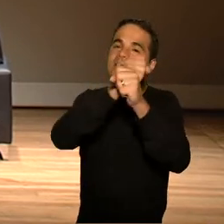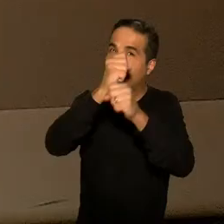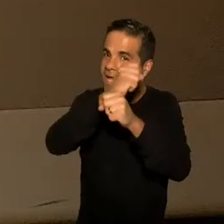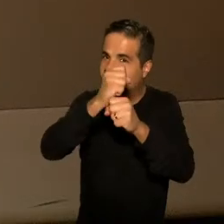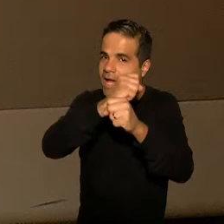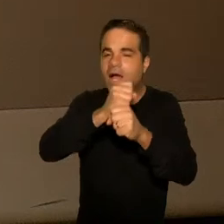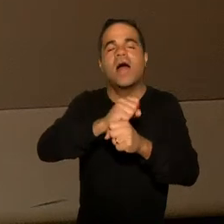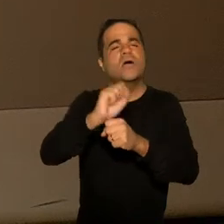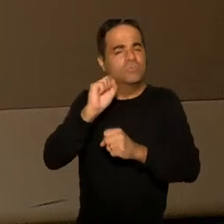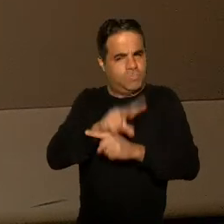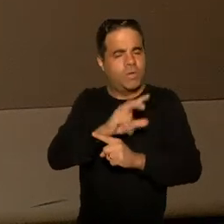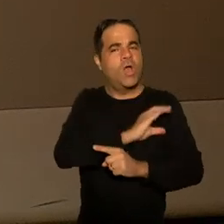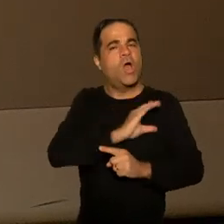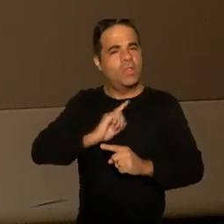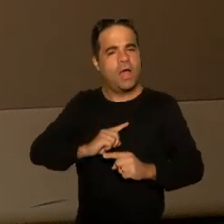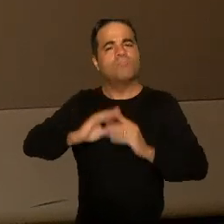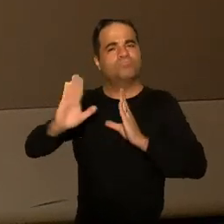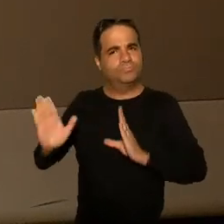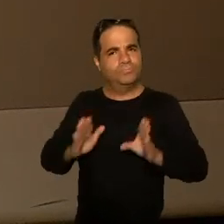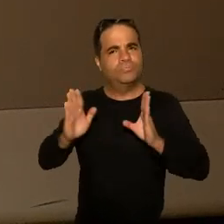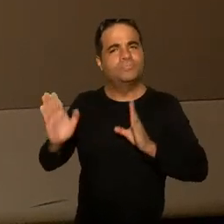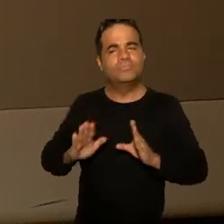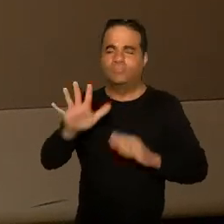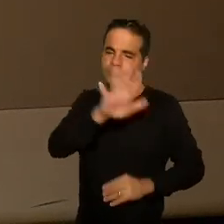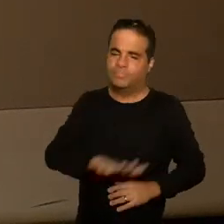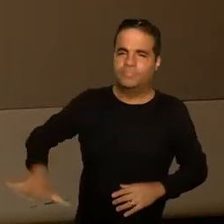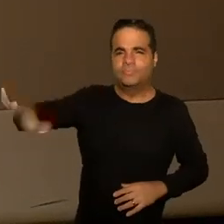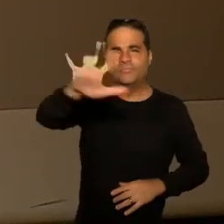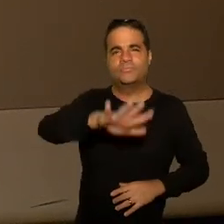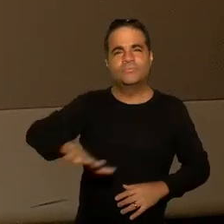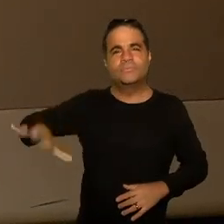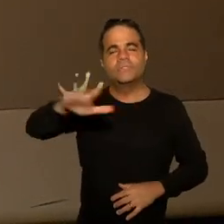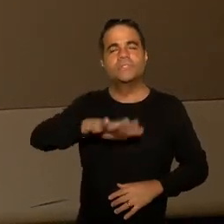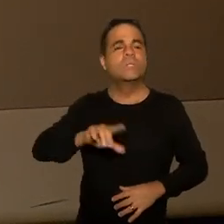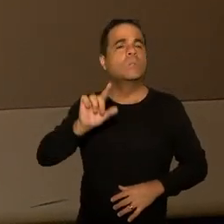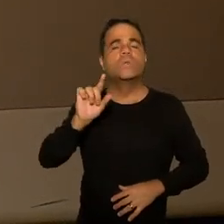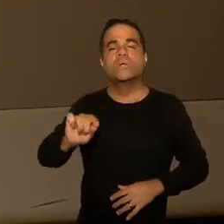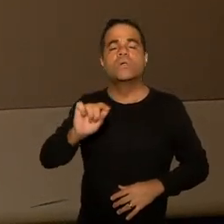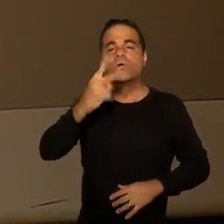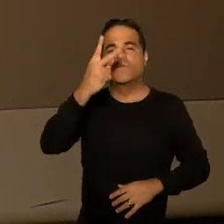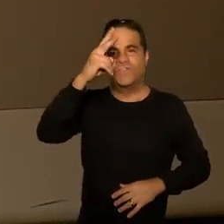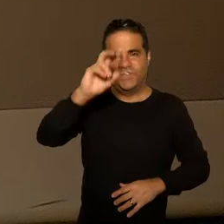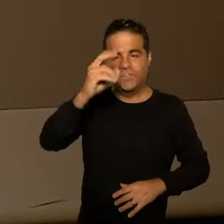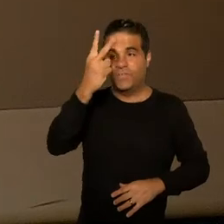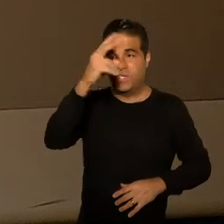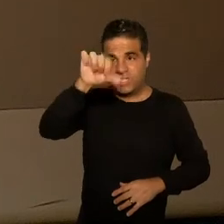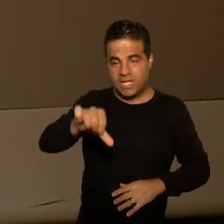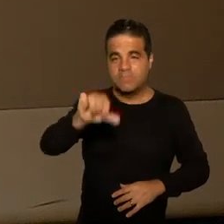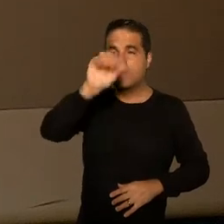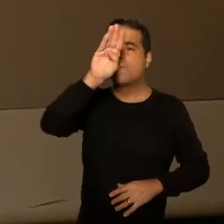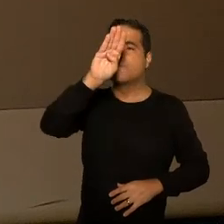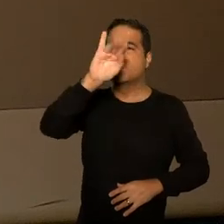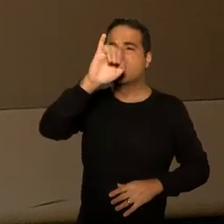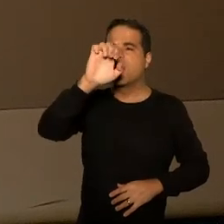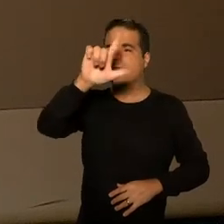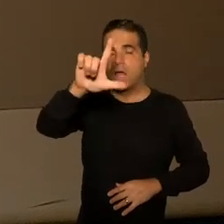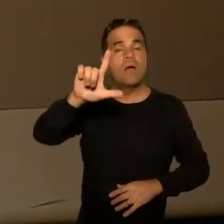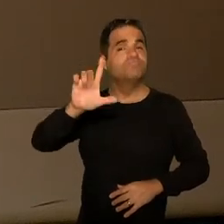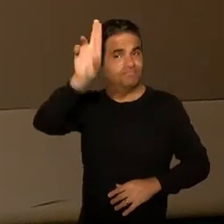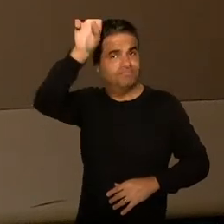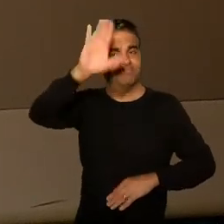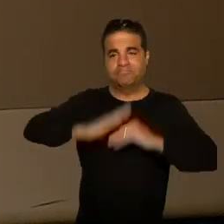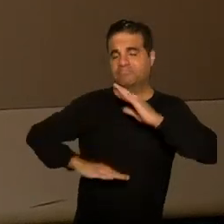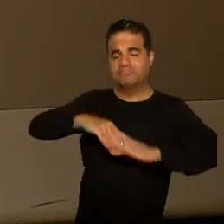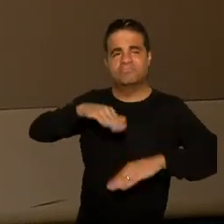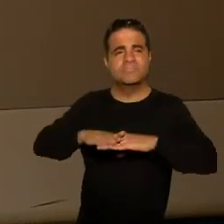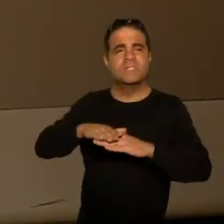fui também coordenadora de produção geral da vigésima nona Bienal então